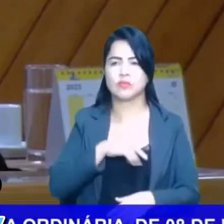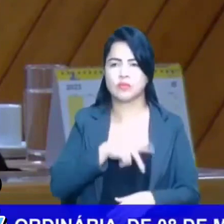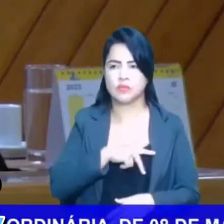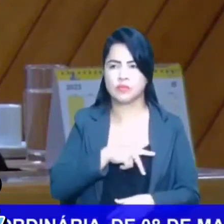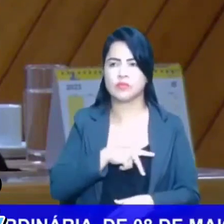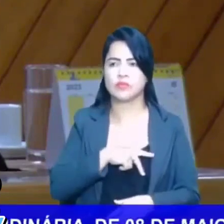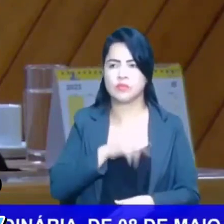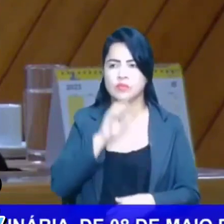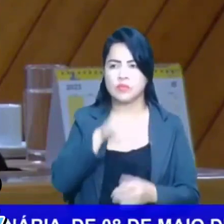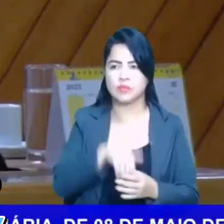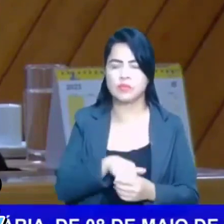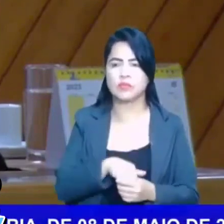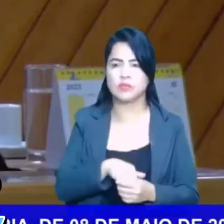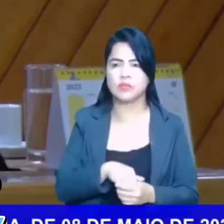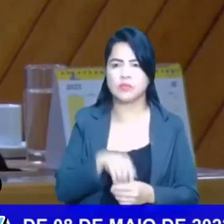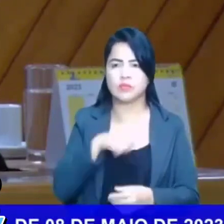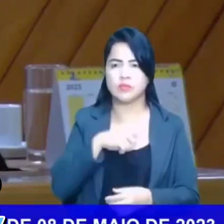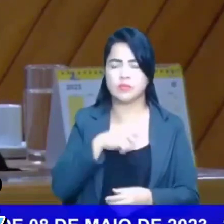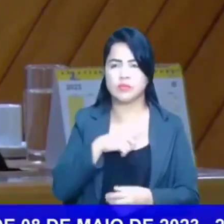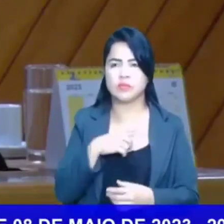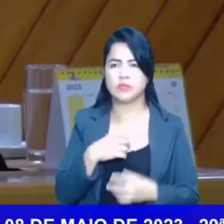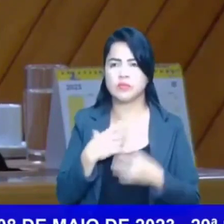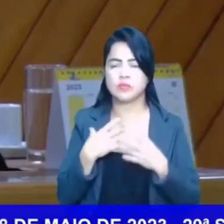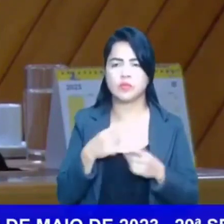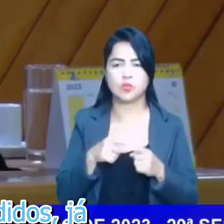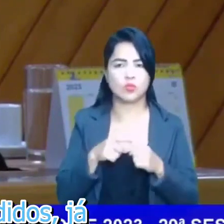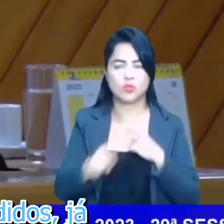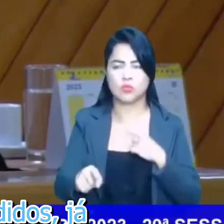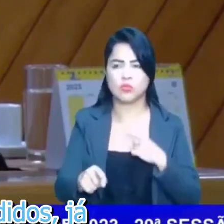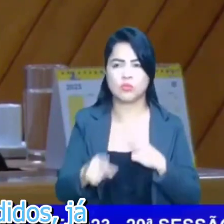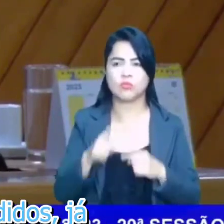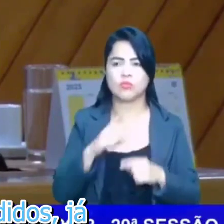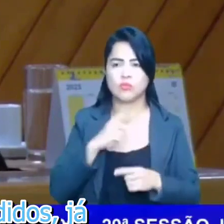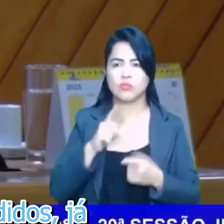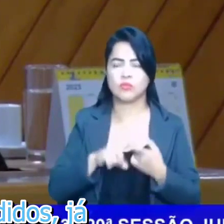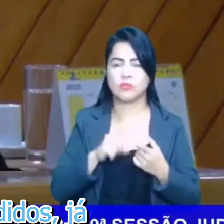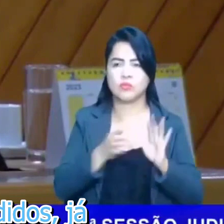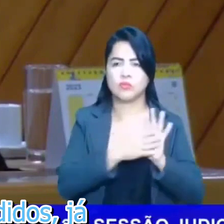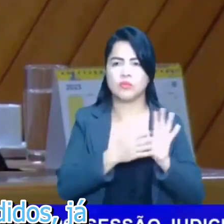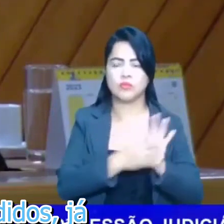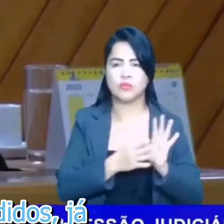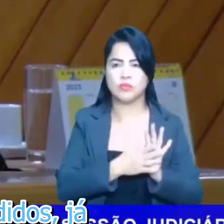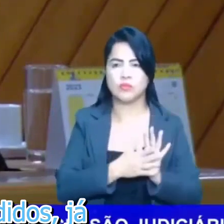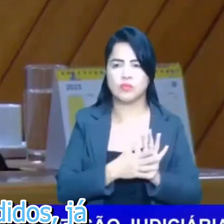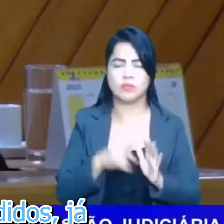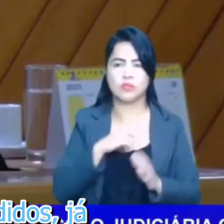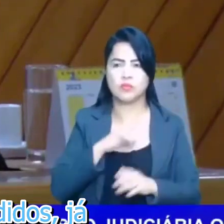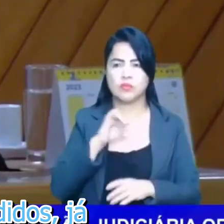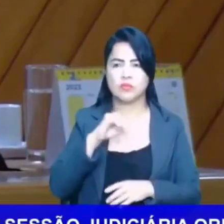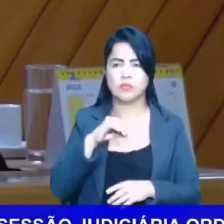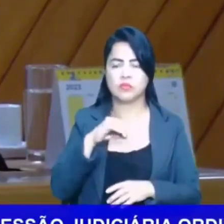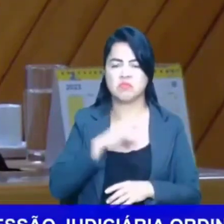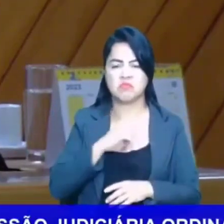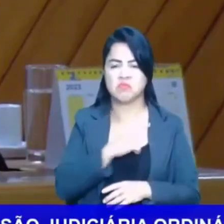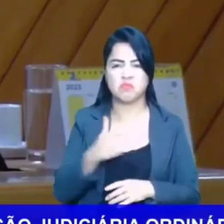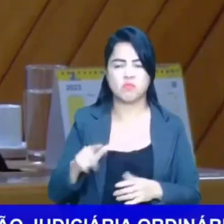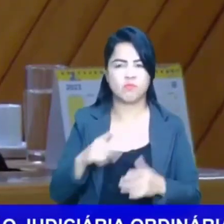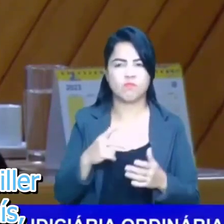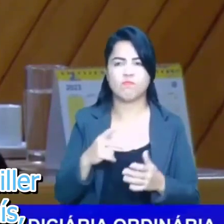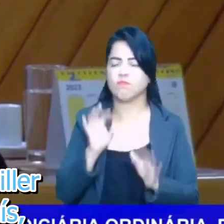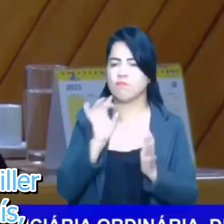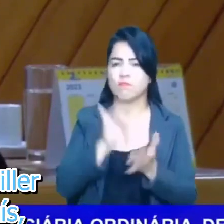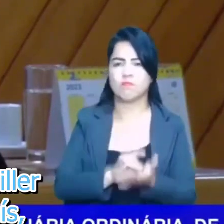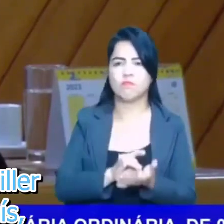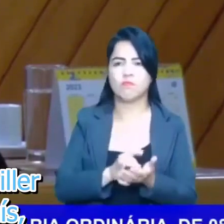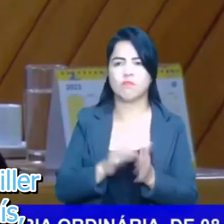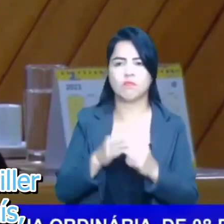Público Eleitoral pugnou pela rejeição das preliminares e, no mérito, manifestou-se pela improcedência dos pedidos, já que